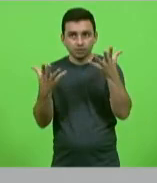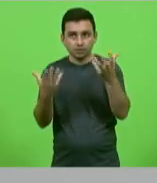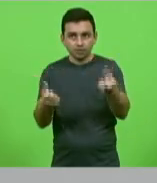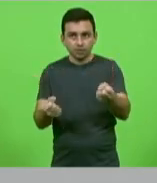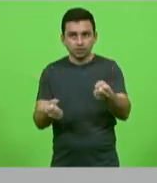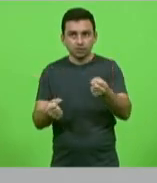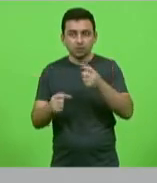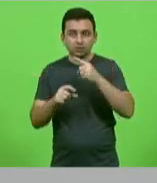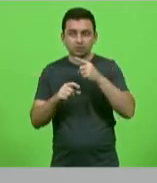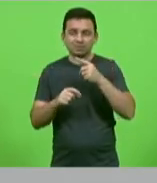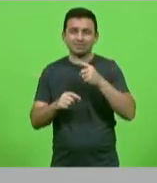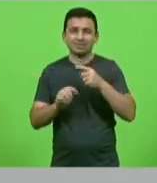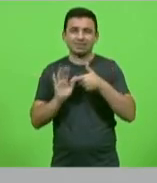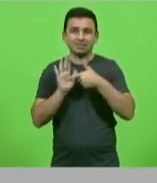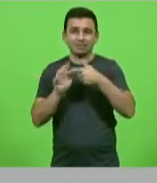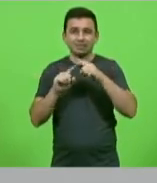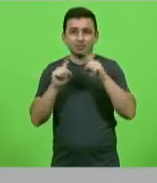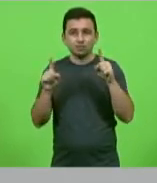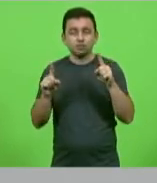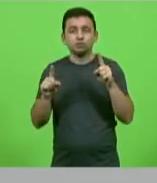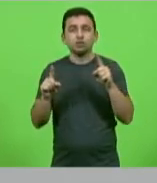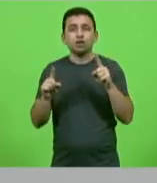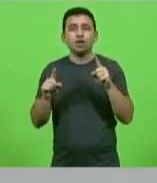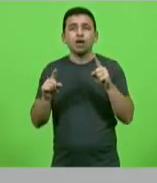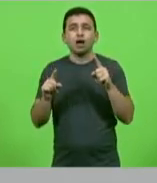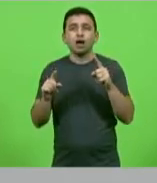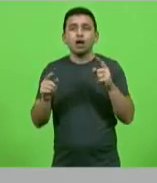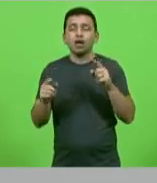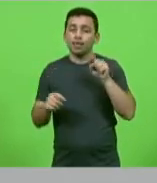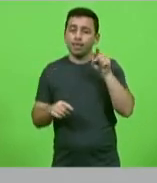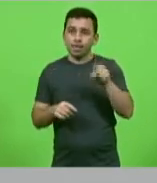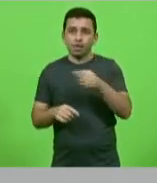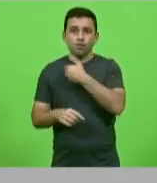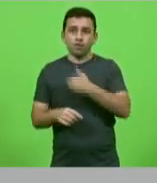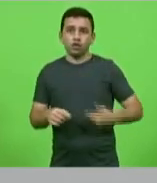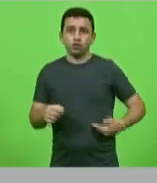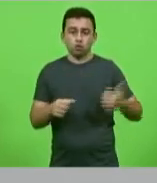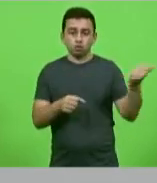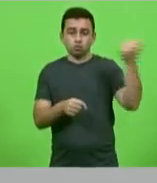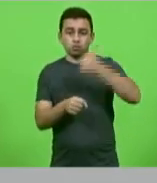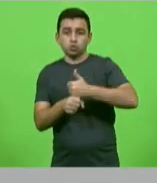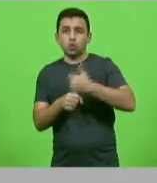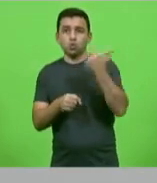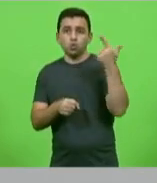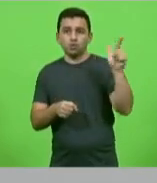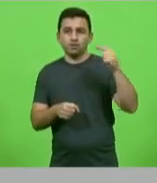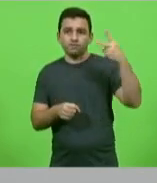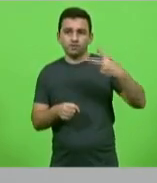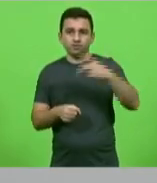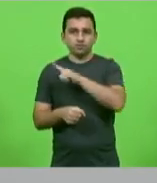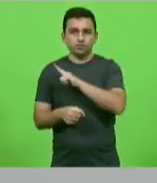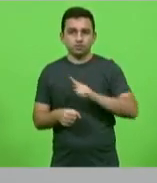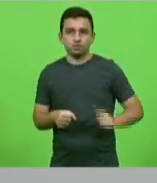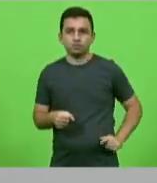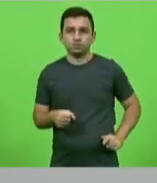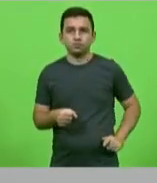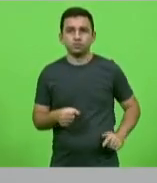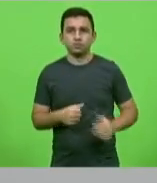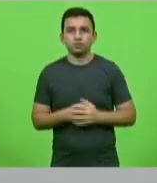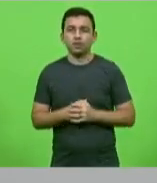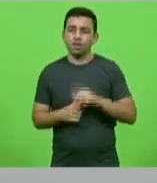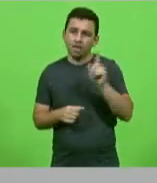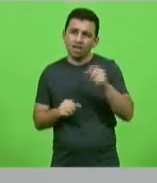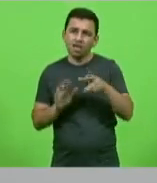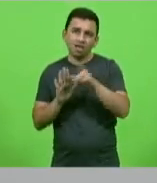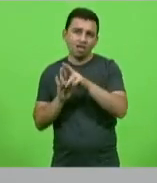da denúncia, obviamente o senhor governador do Estado vai ser substituído pela senhora vice-governadora. Essa é a